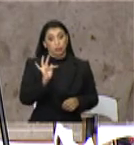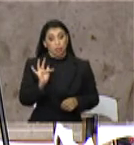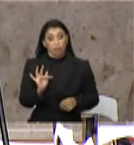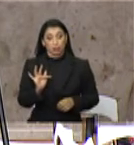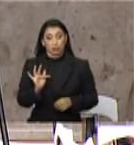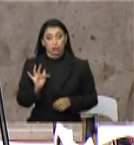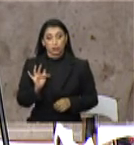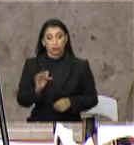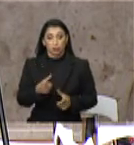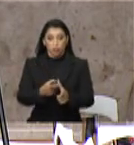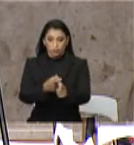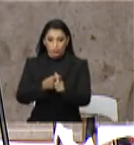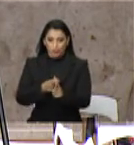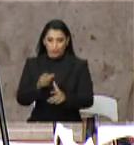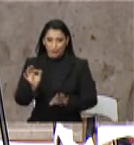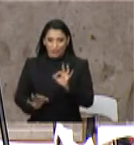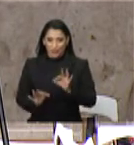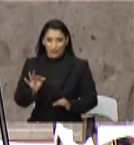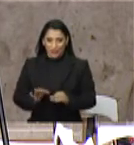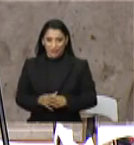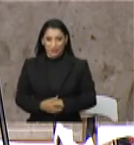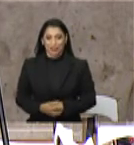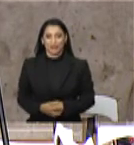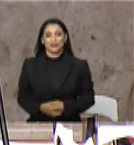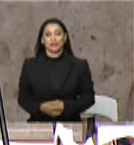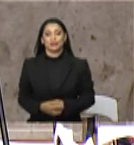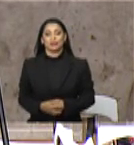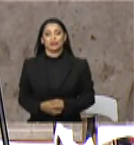foi suspenso o julgamento